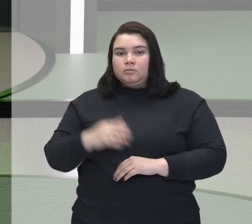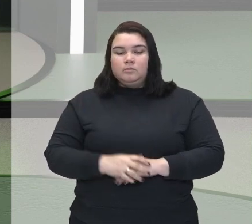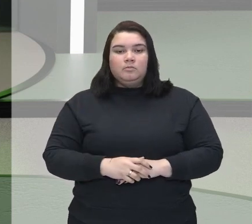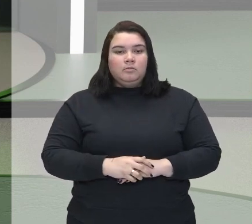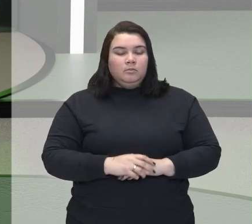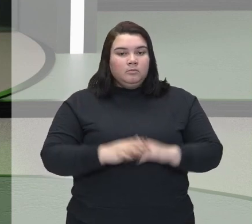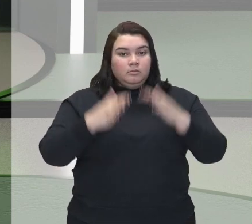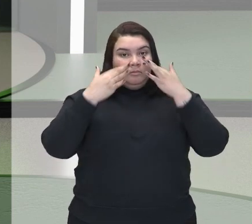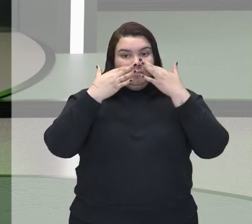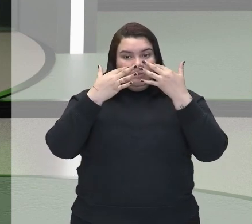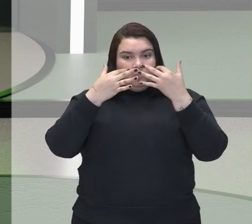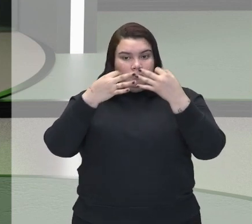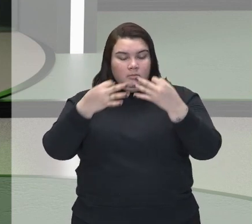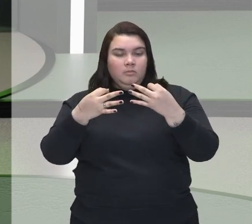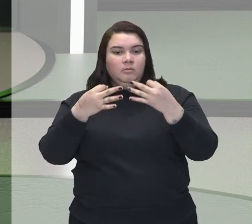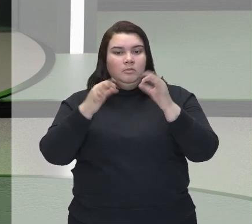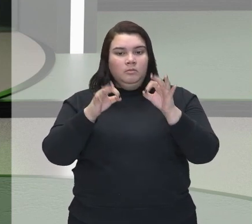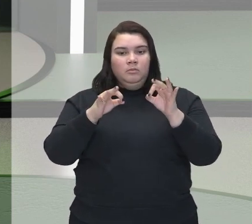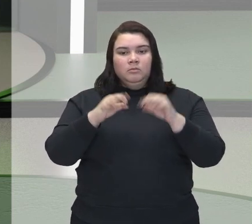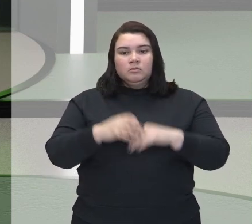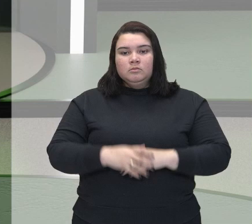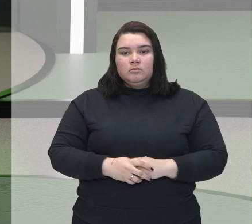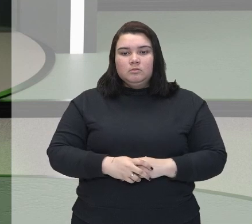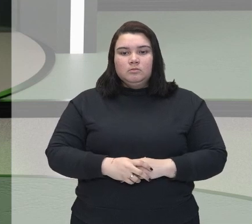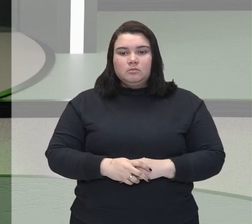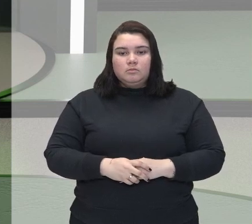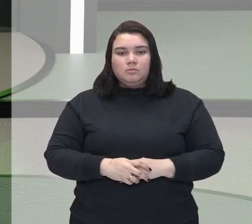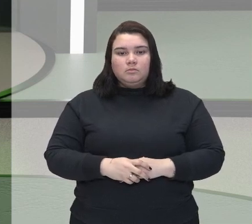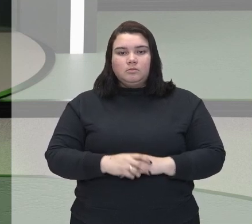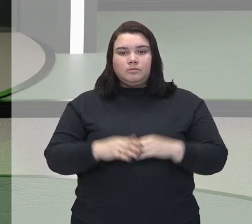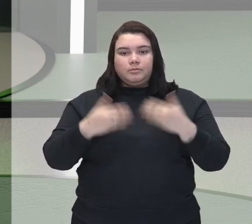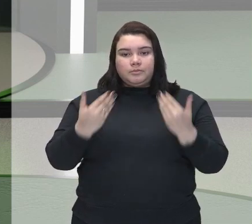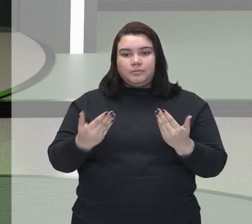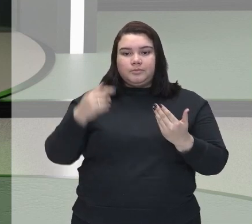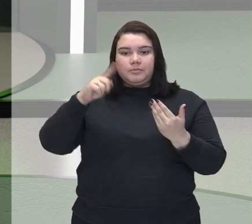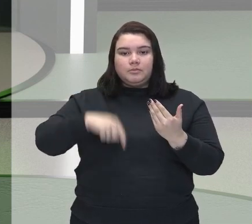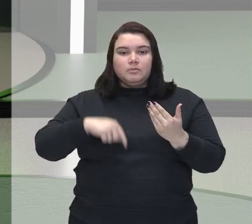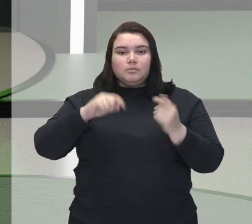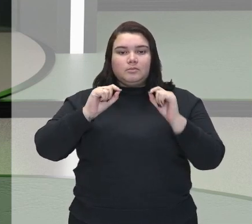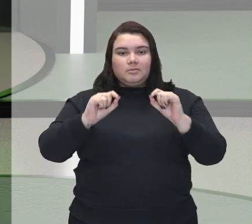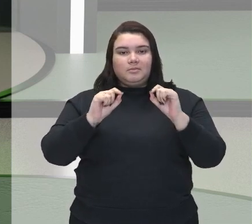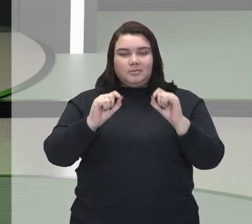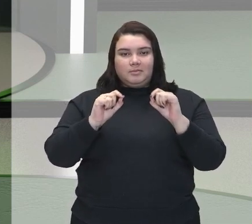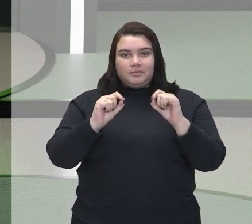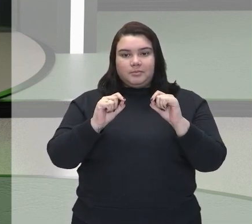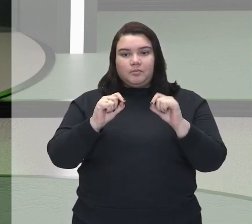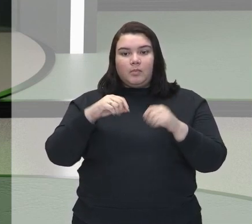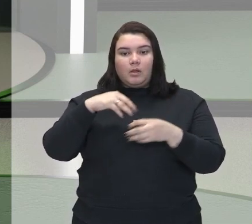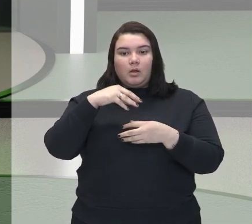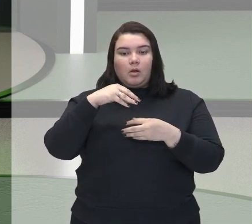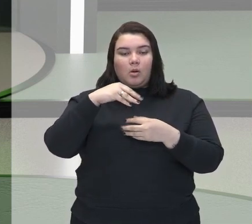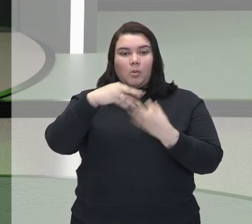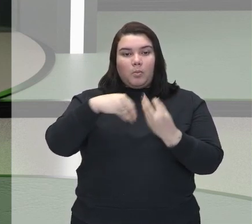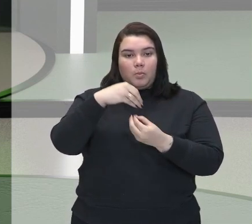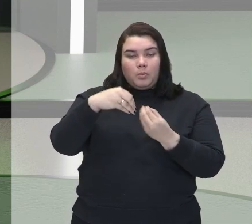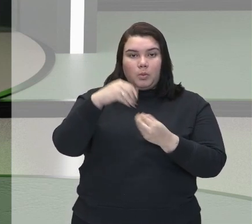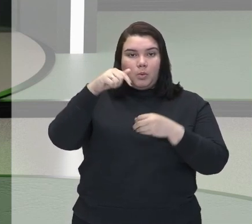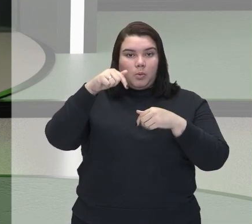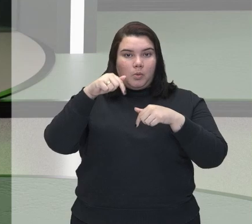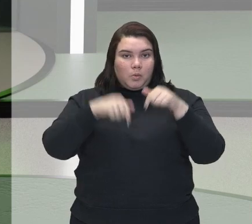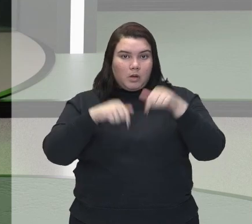falar sobre essa substância, que é a talidomida, né? Um composto aqui orgânico, e aí